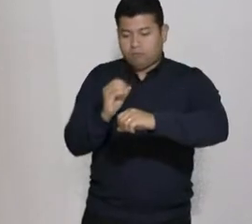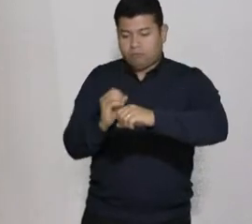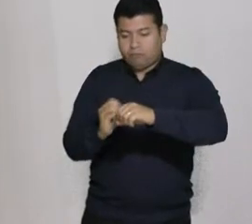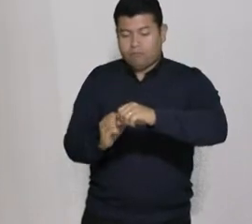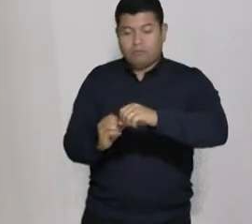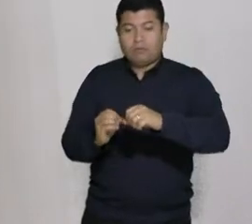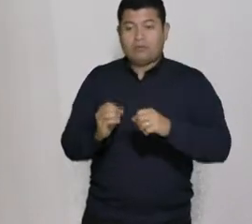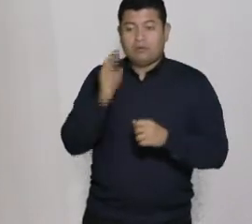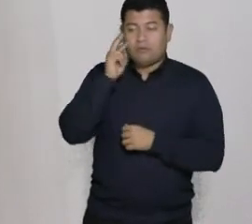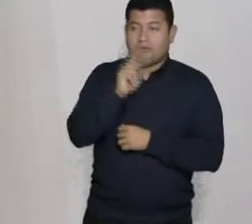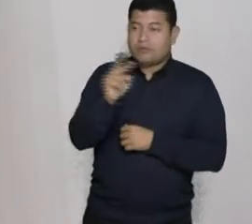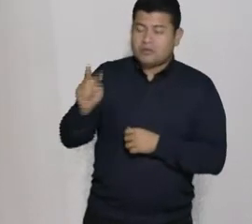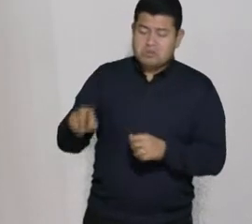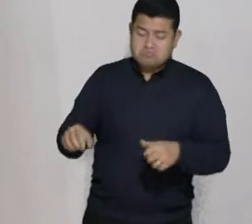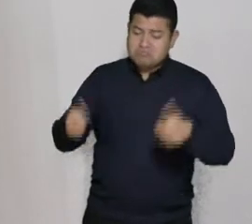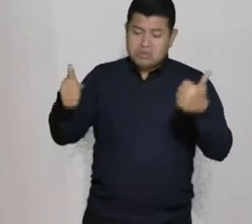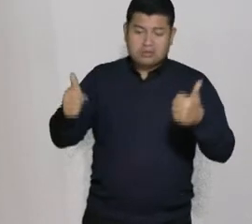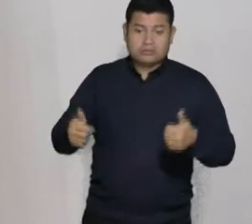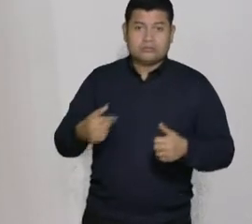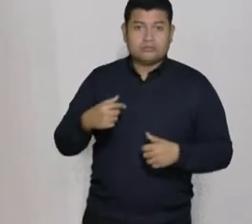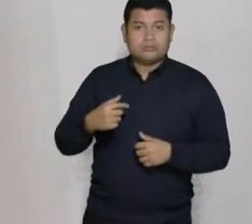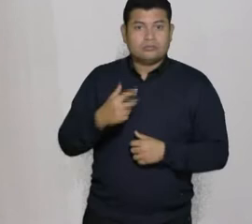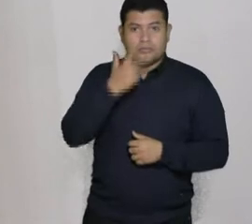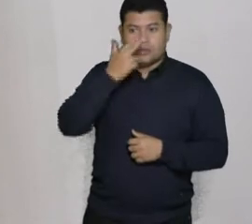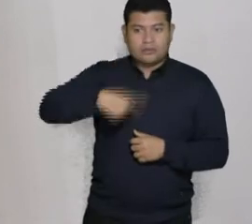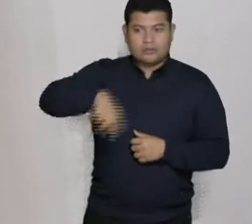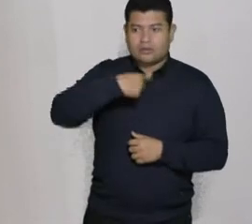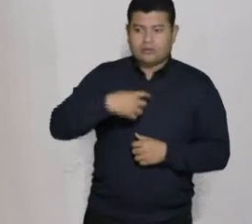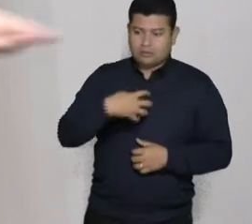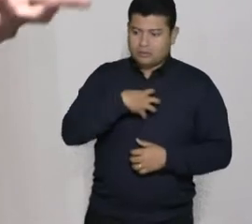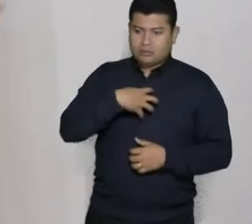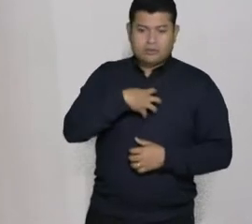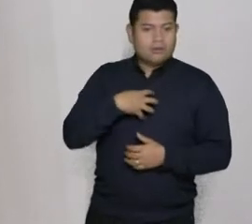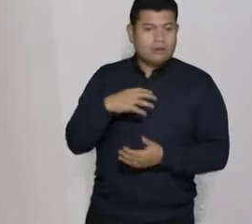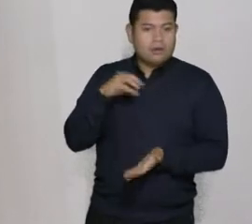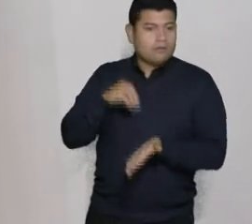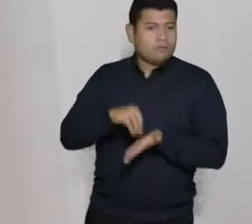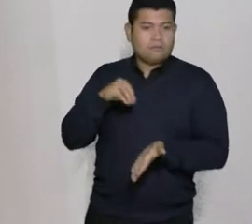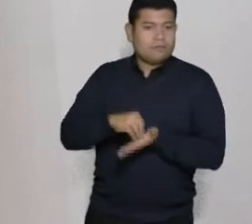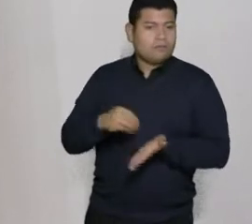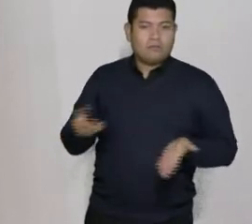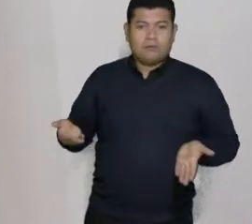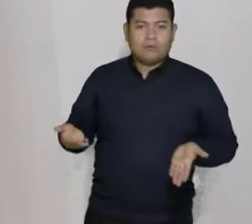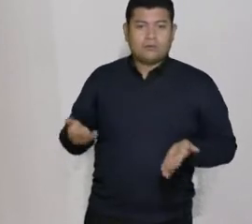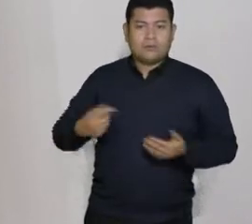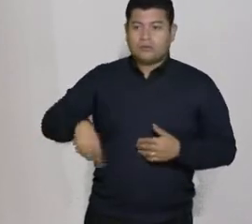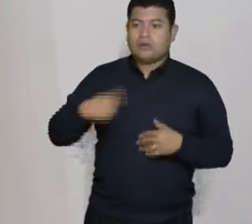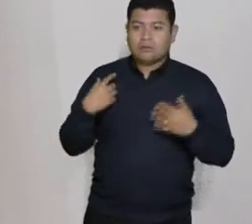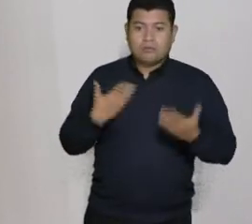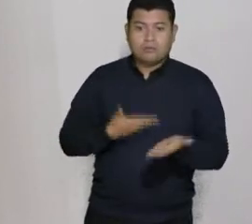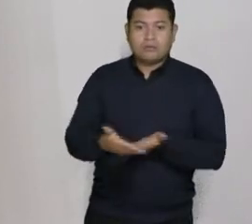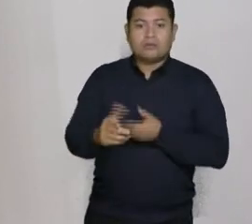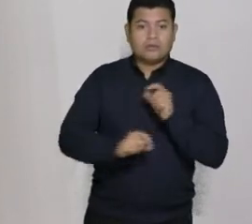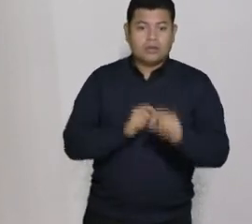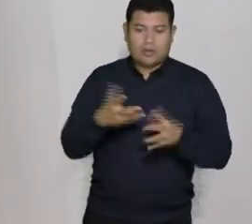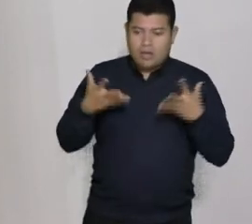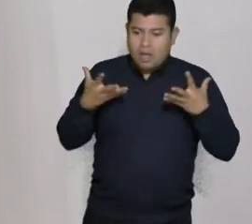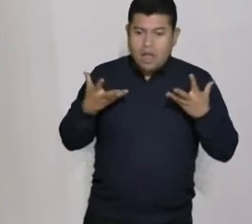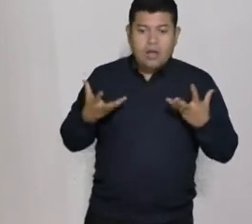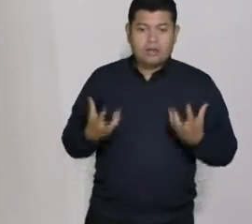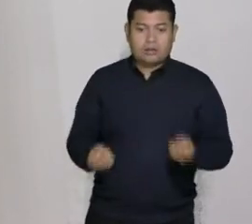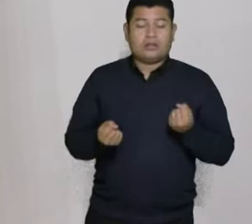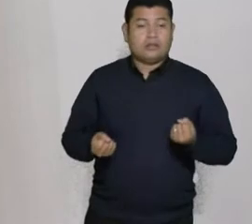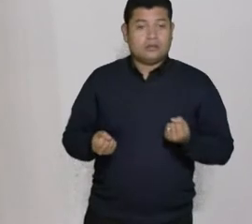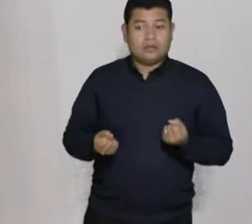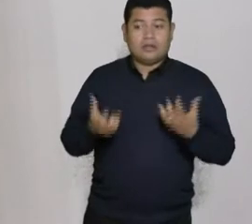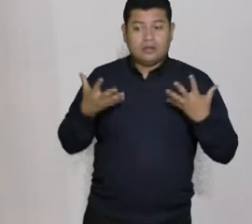insensibilidade que nós nos submetemos que nós começamos a aceitar nós começamos a sair